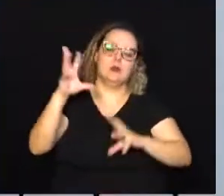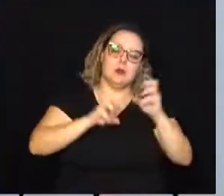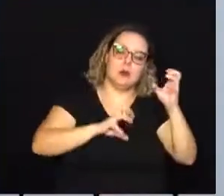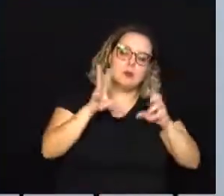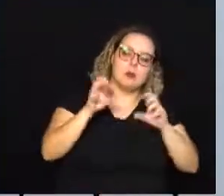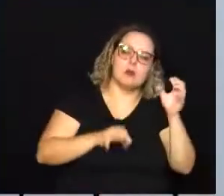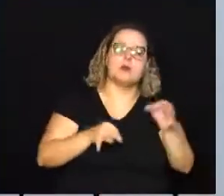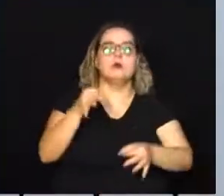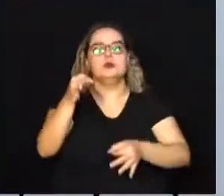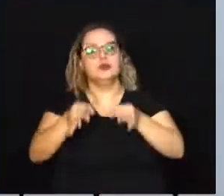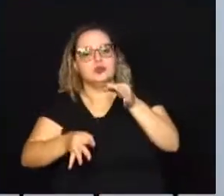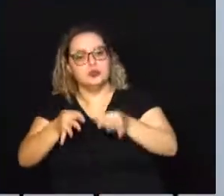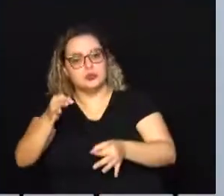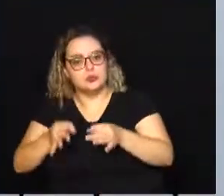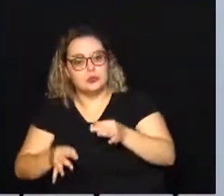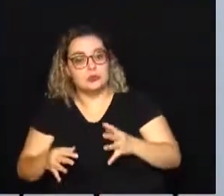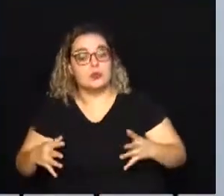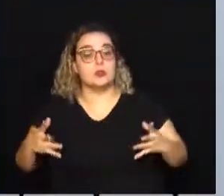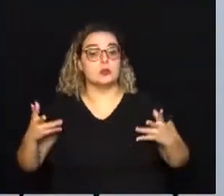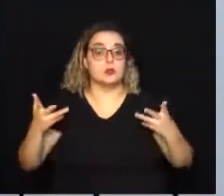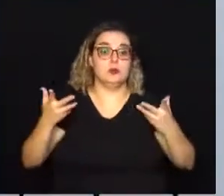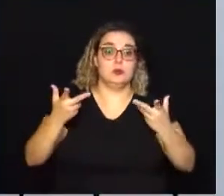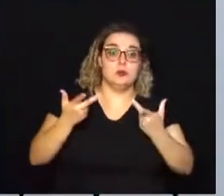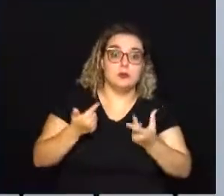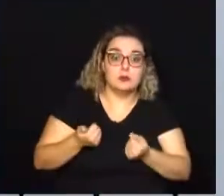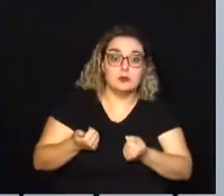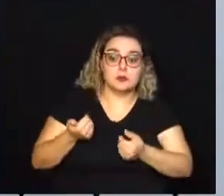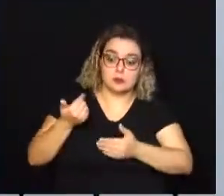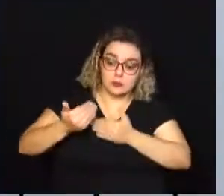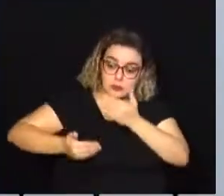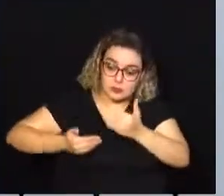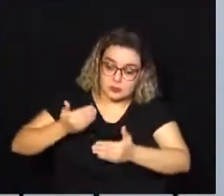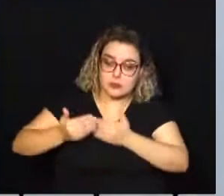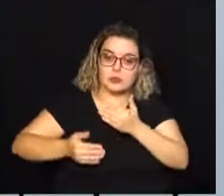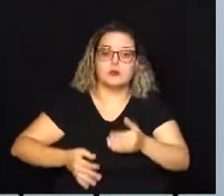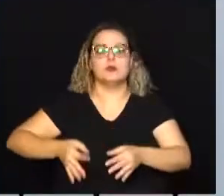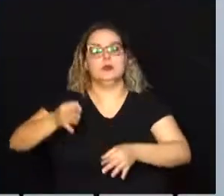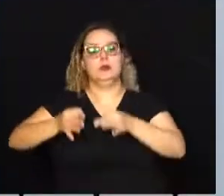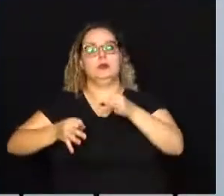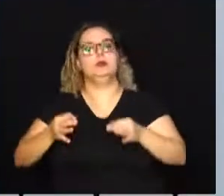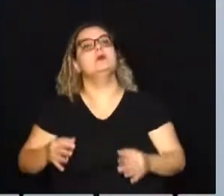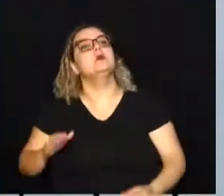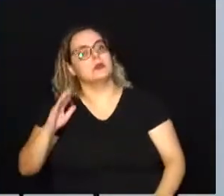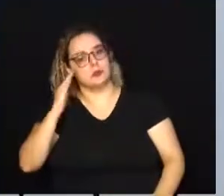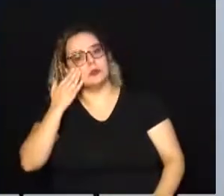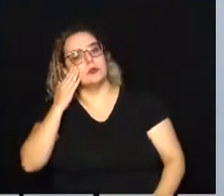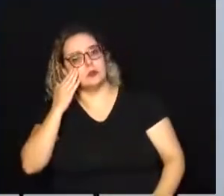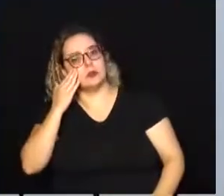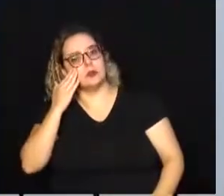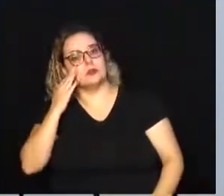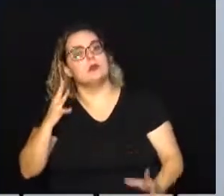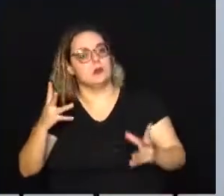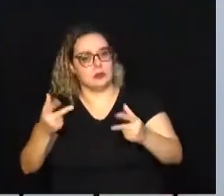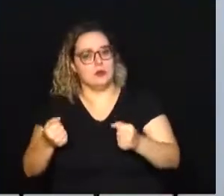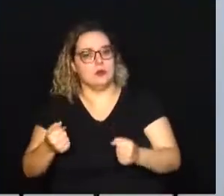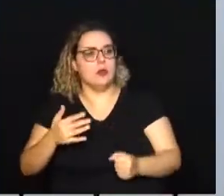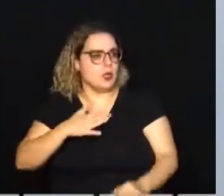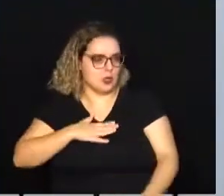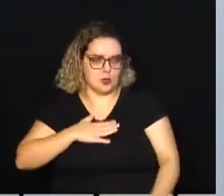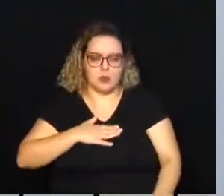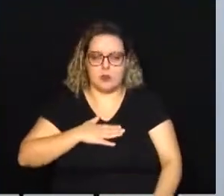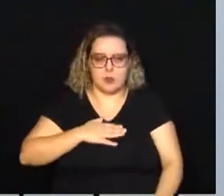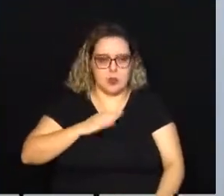judiciário para que se fosse para todo mundo. Inicialmente, o judiciário entendeu que teria que ser para todo mundo e, no meu entendimento, é muito claro do ponto de